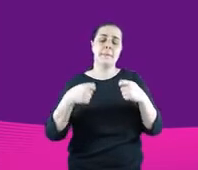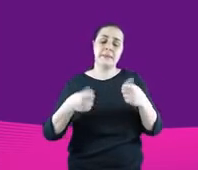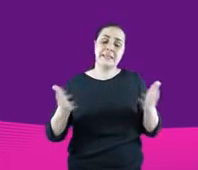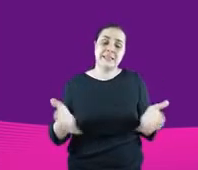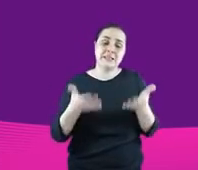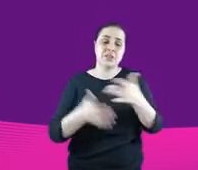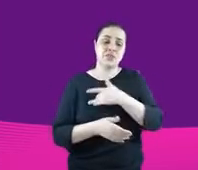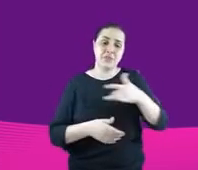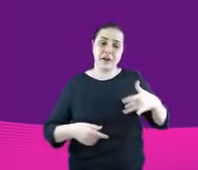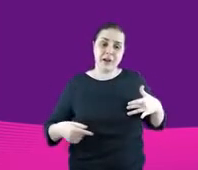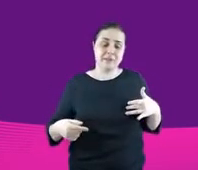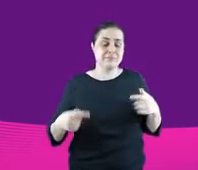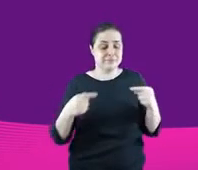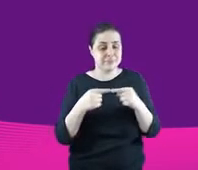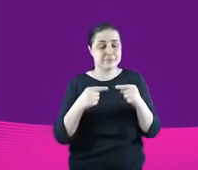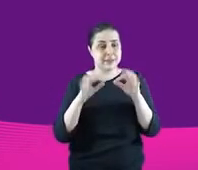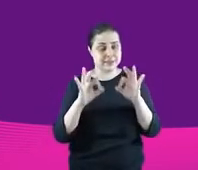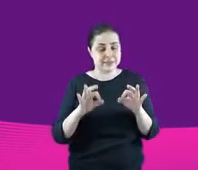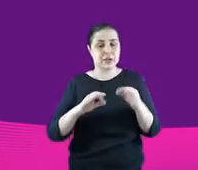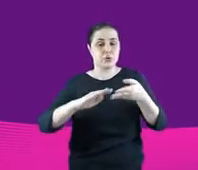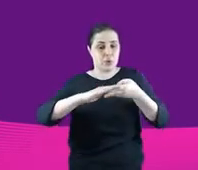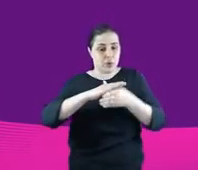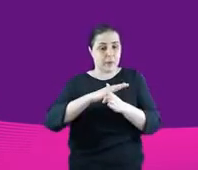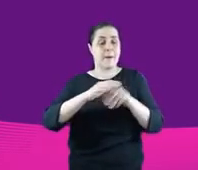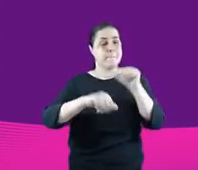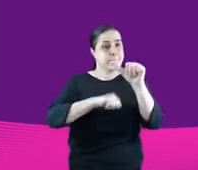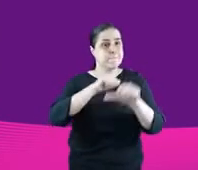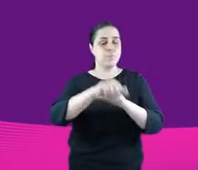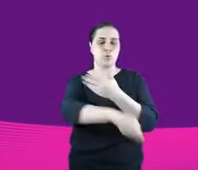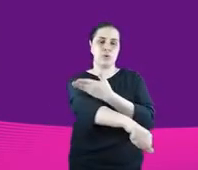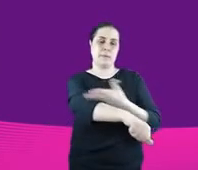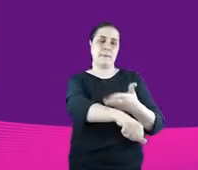possível, né, mudem esses hábitos.